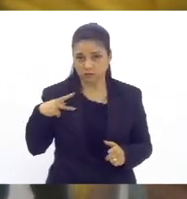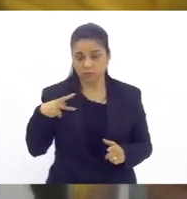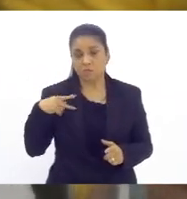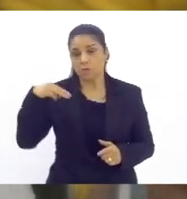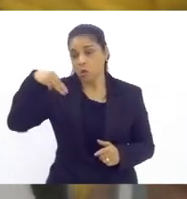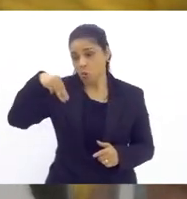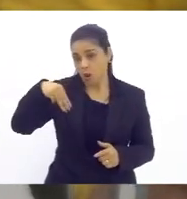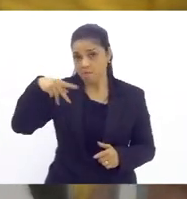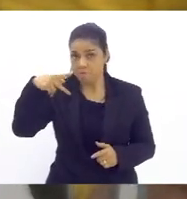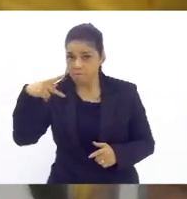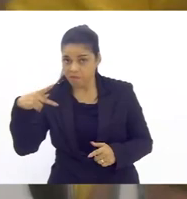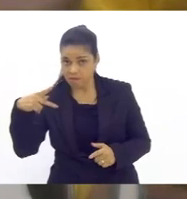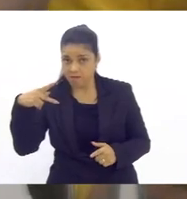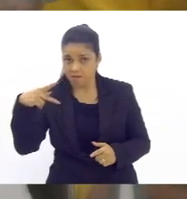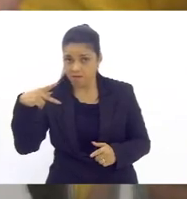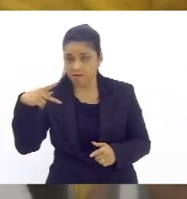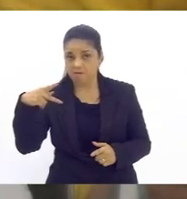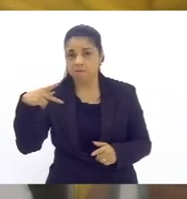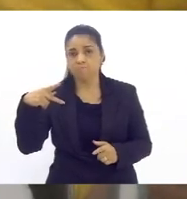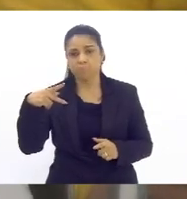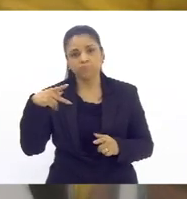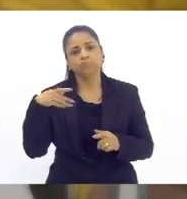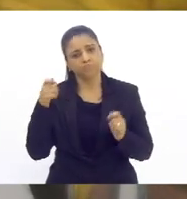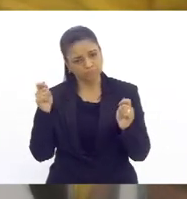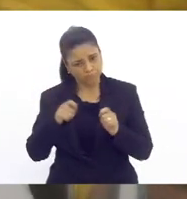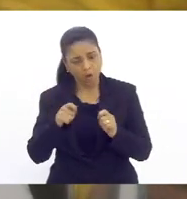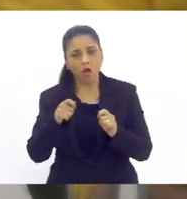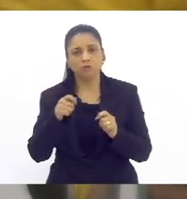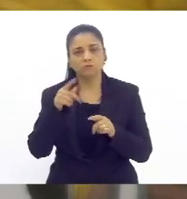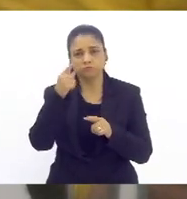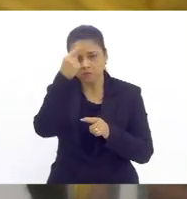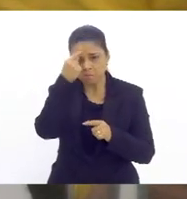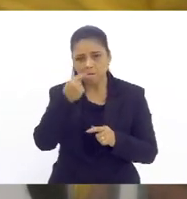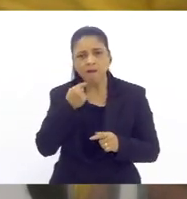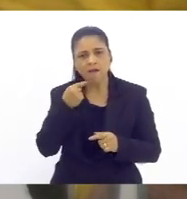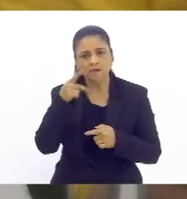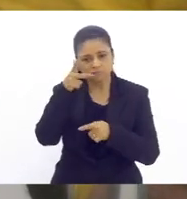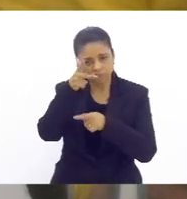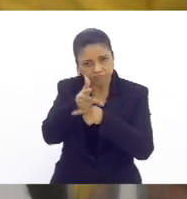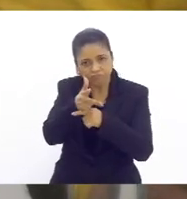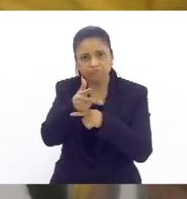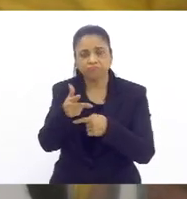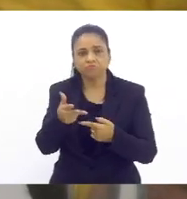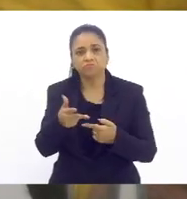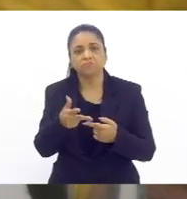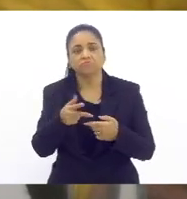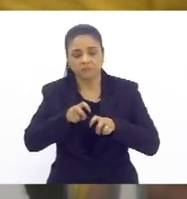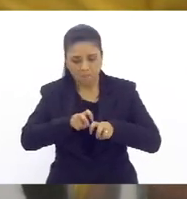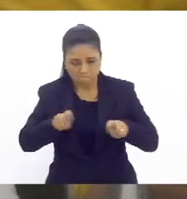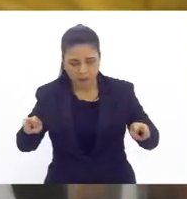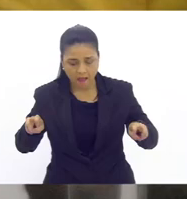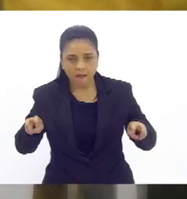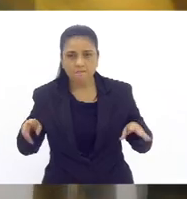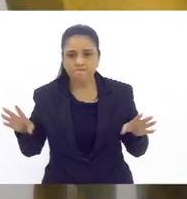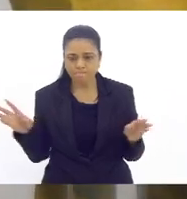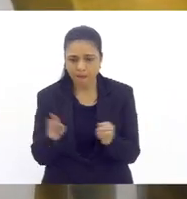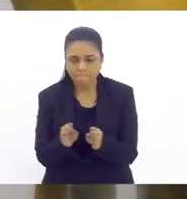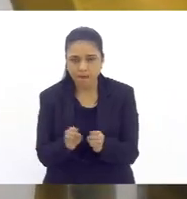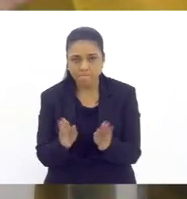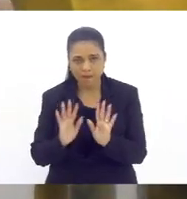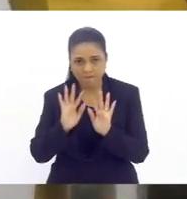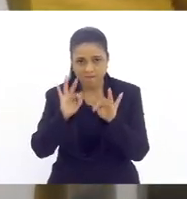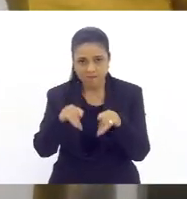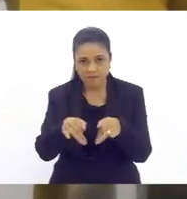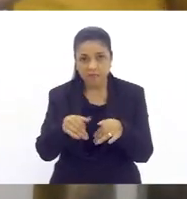acesso foi formado bem as falas da mesa foram concluídas tem